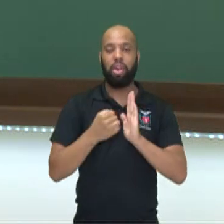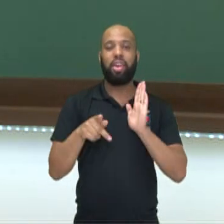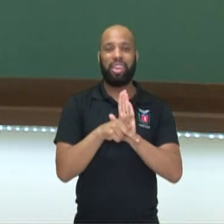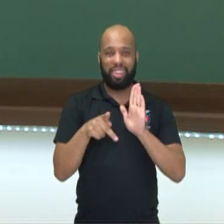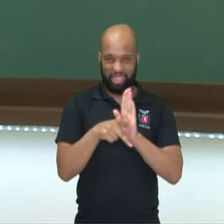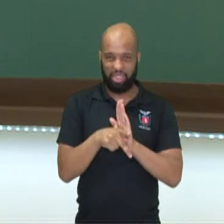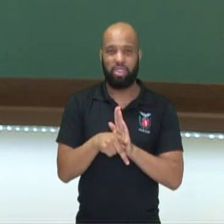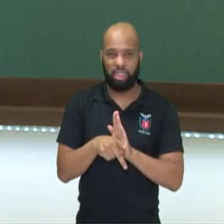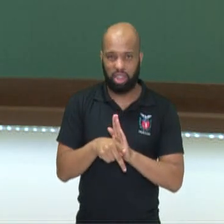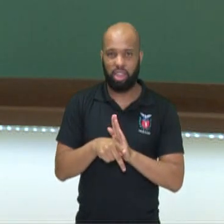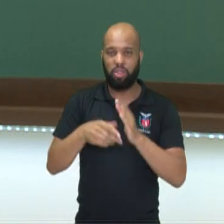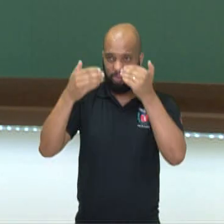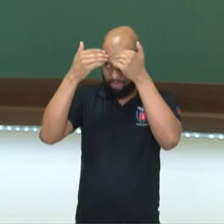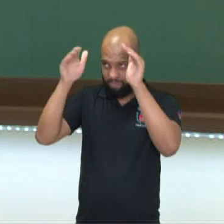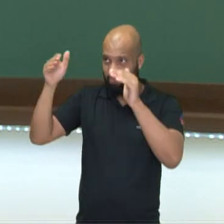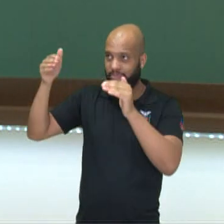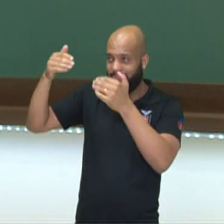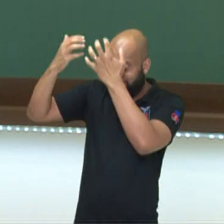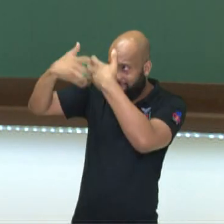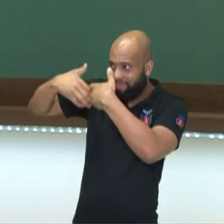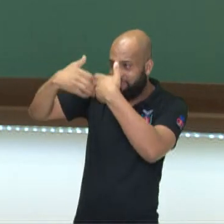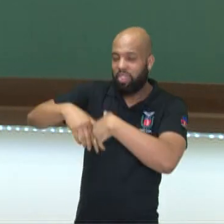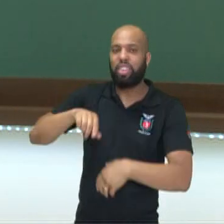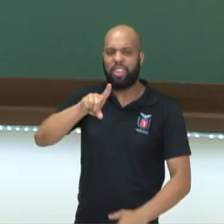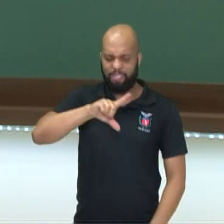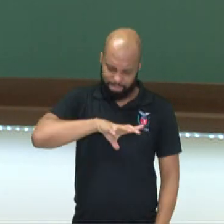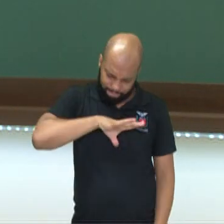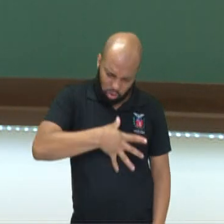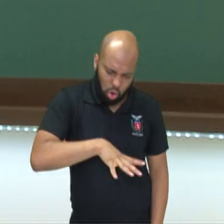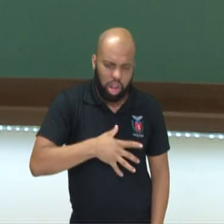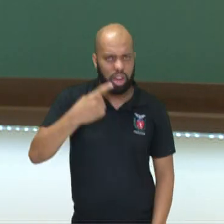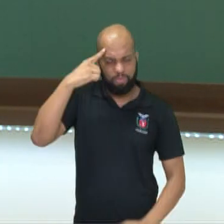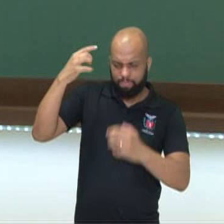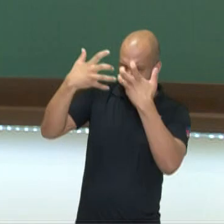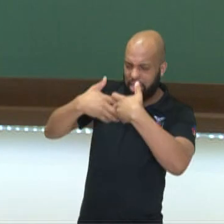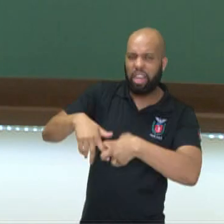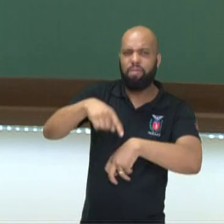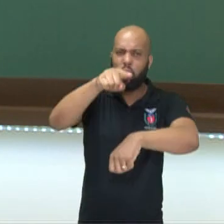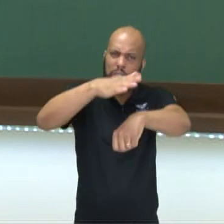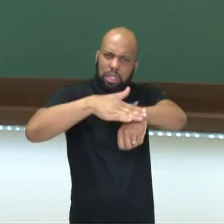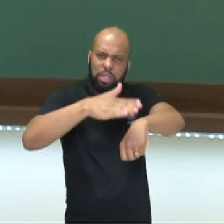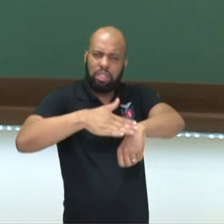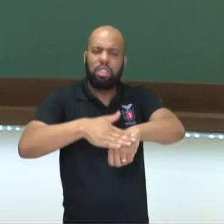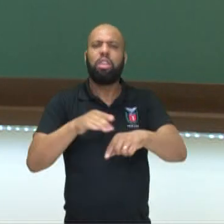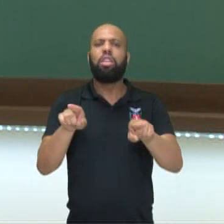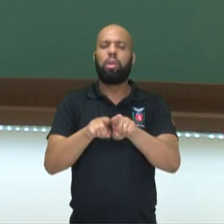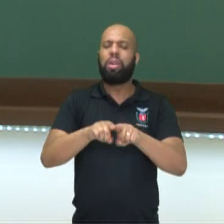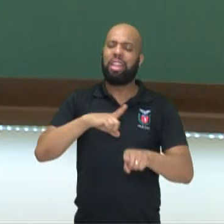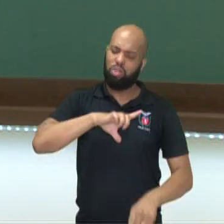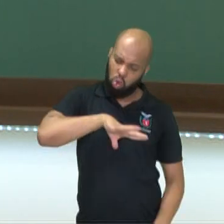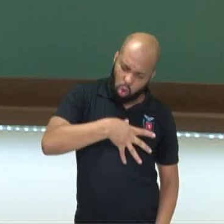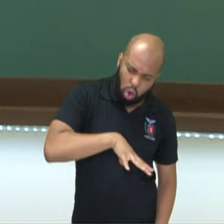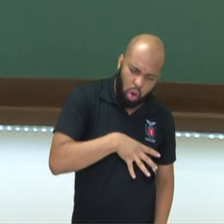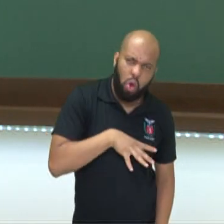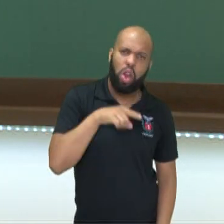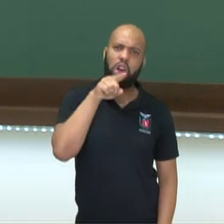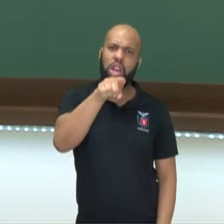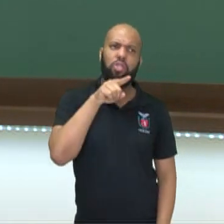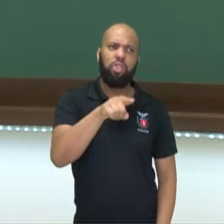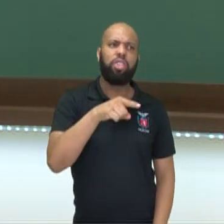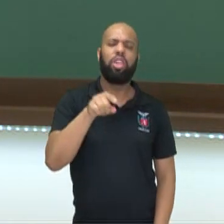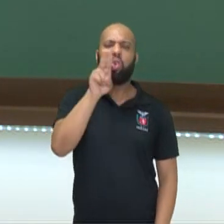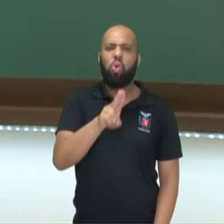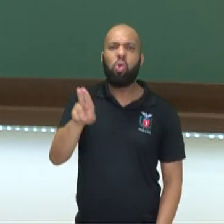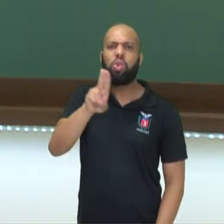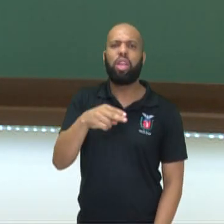aude, ouse saber, ouse pensar com a sua própria cabeça, ouse, tenha coragem de servir-se do